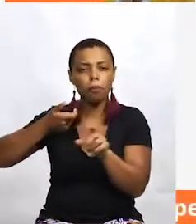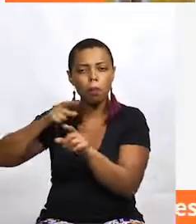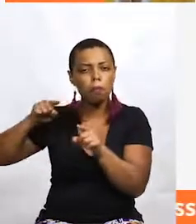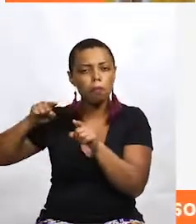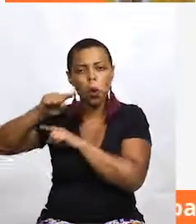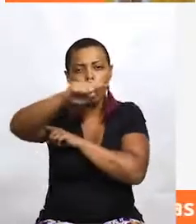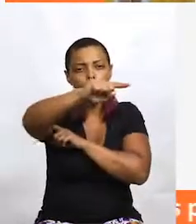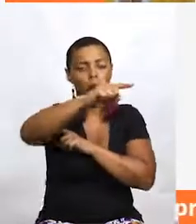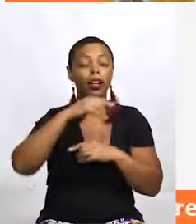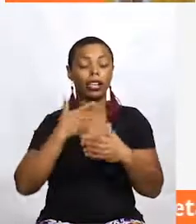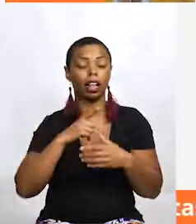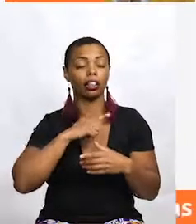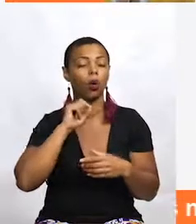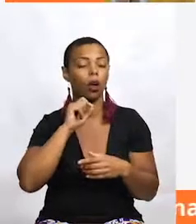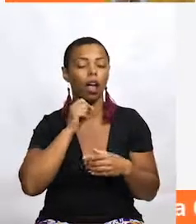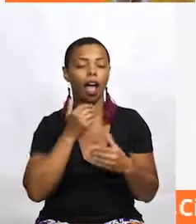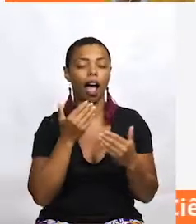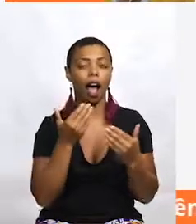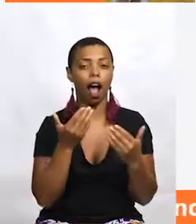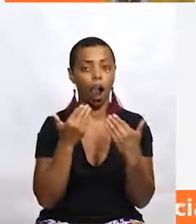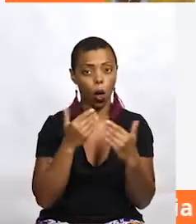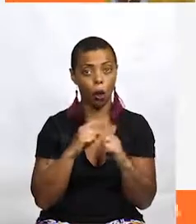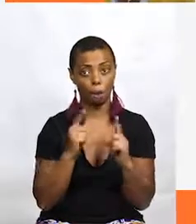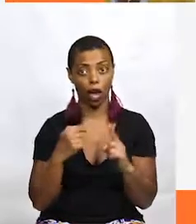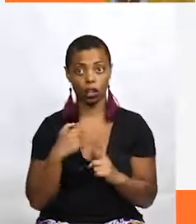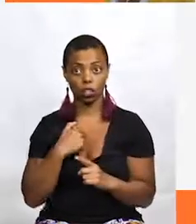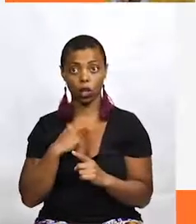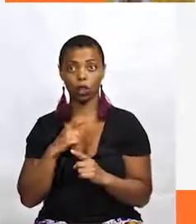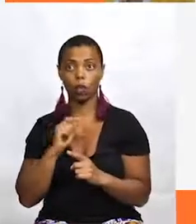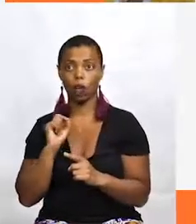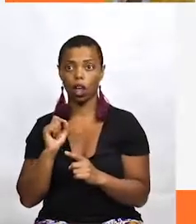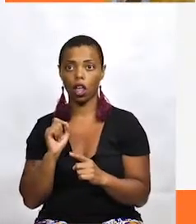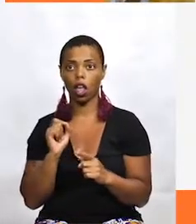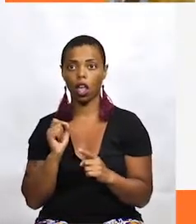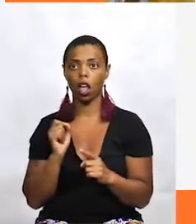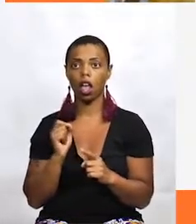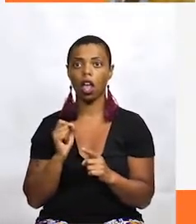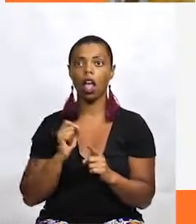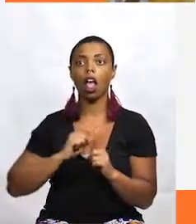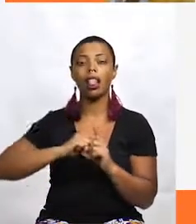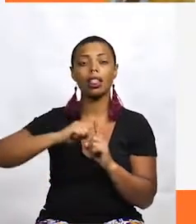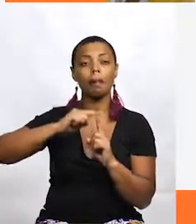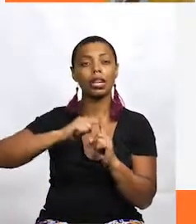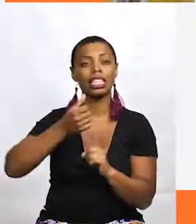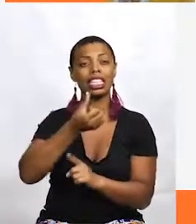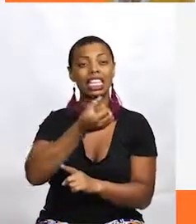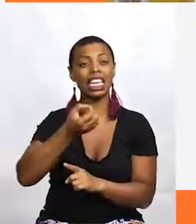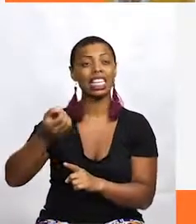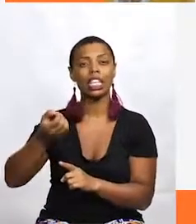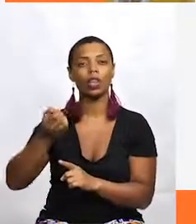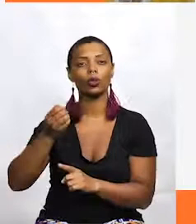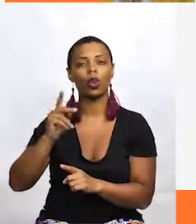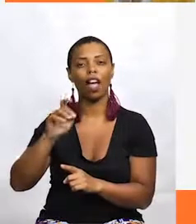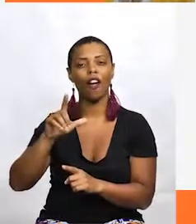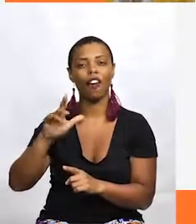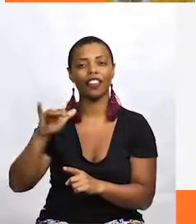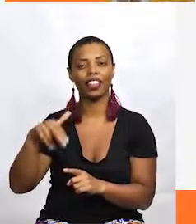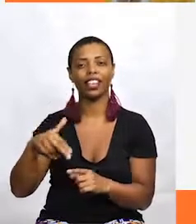calor. Os que eu produzi... vem a temperatura de 600 Kelvin, que é a temperatura de um avião.